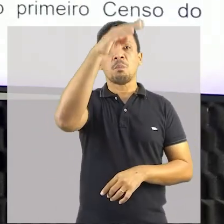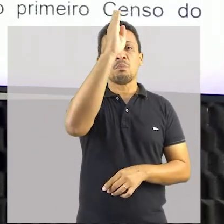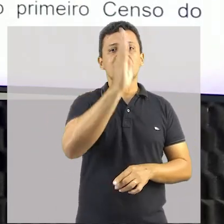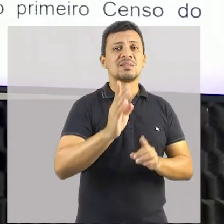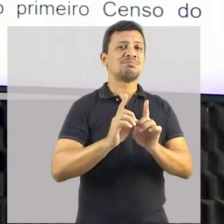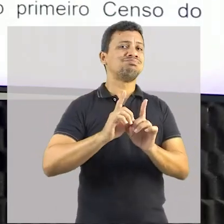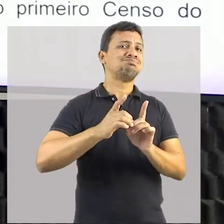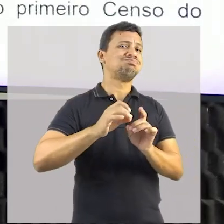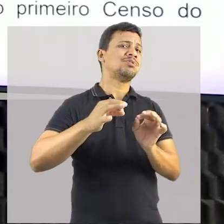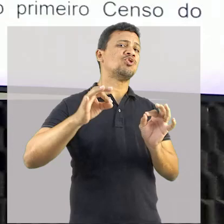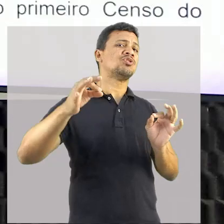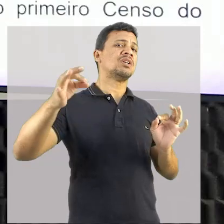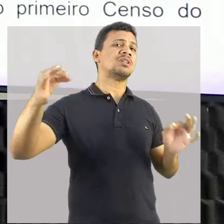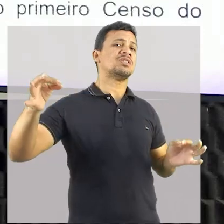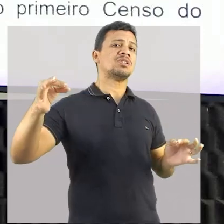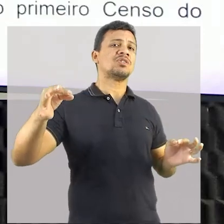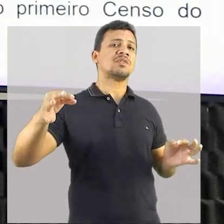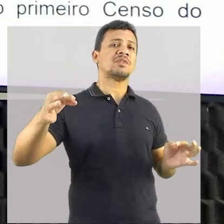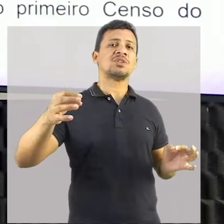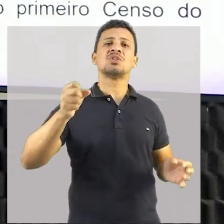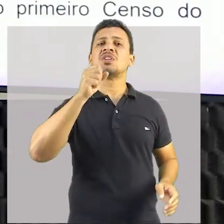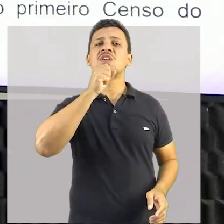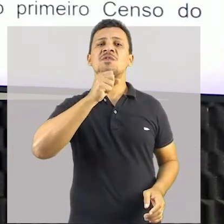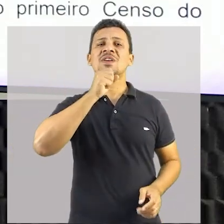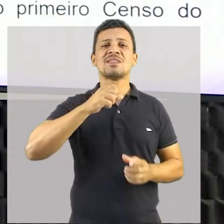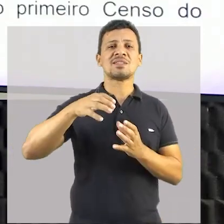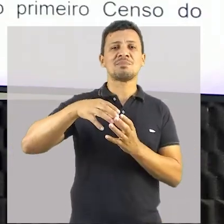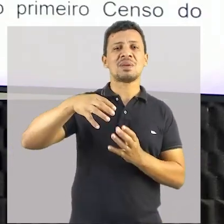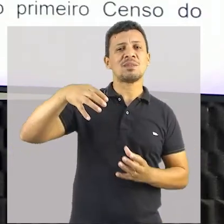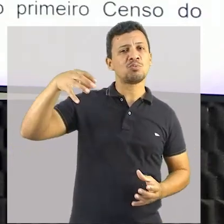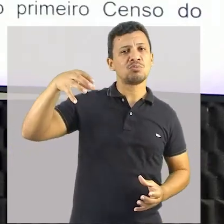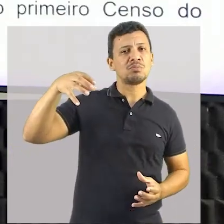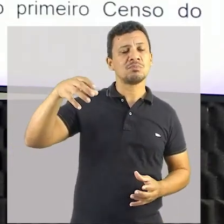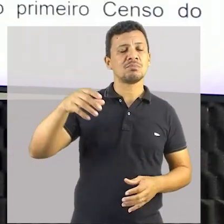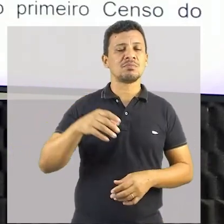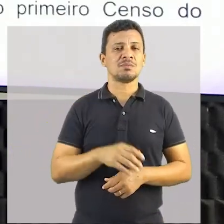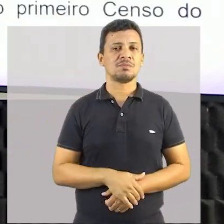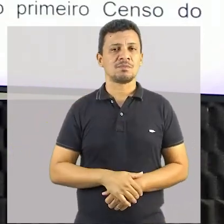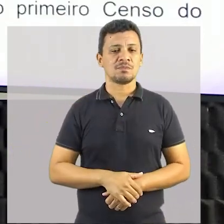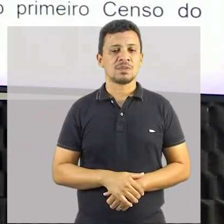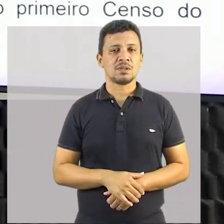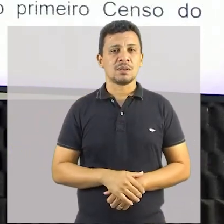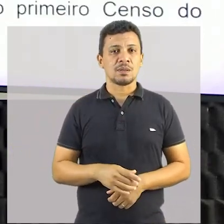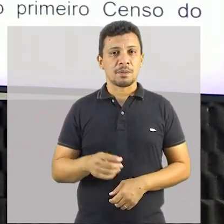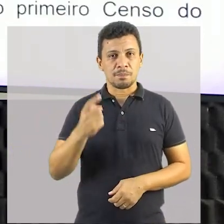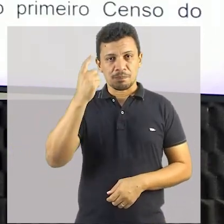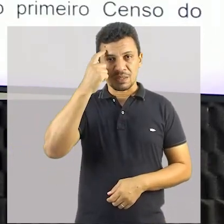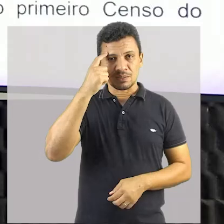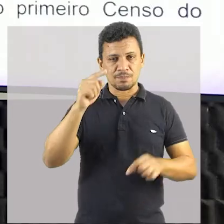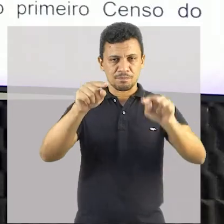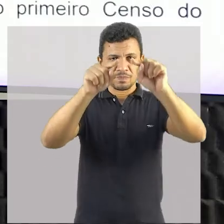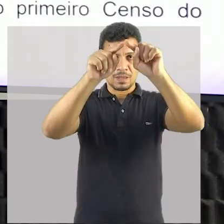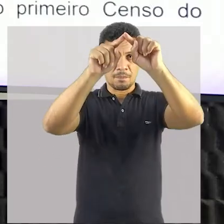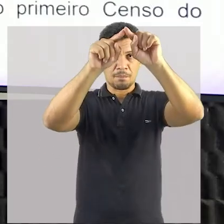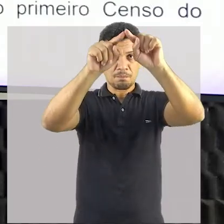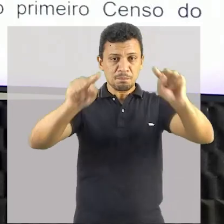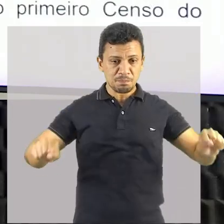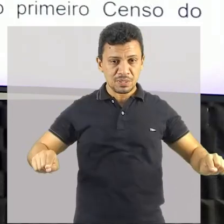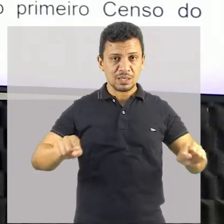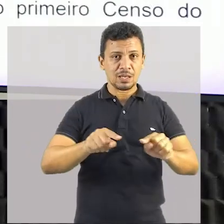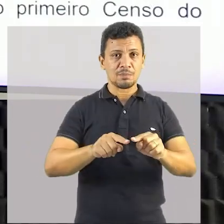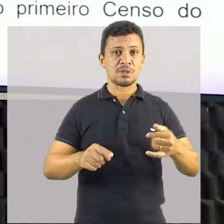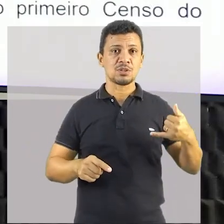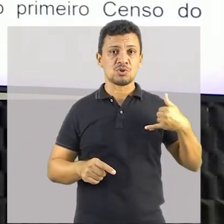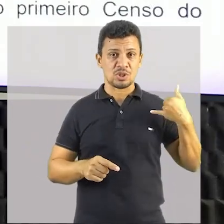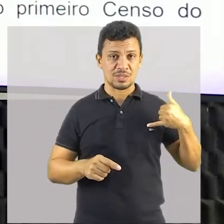processo significativo de envelhecimento. Vamos lá, gente, olha só. Uma pirâmide etária inicia